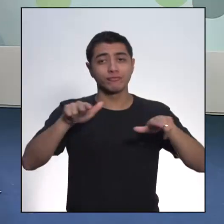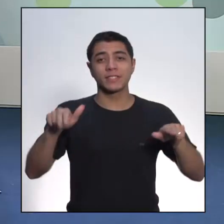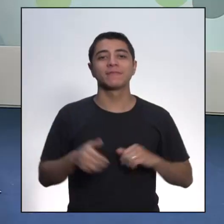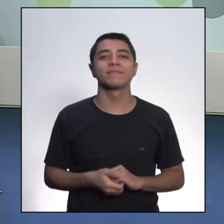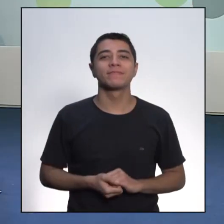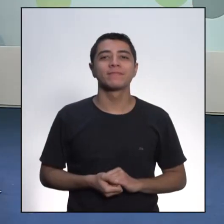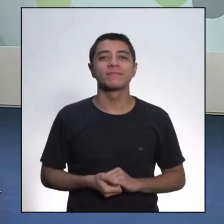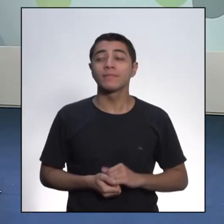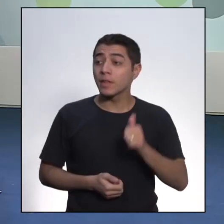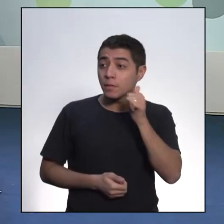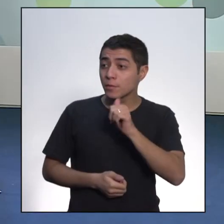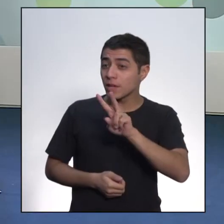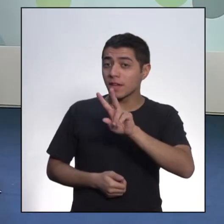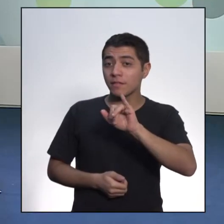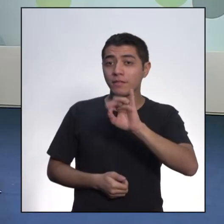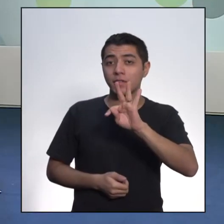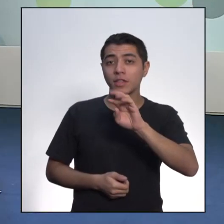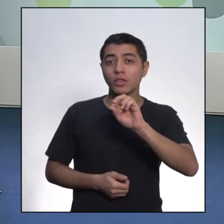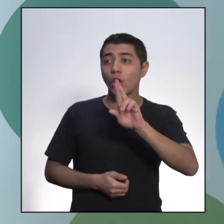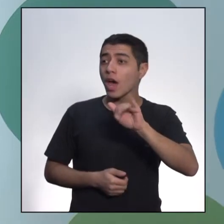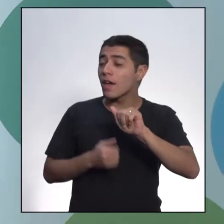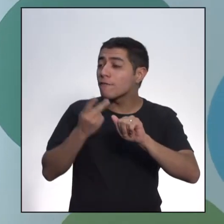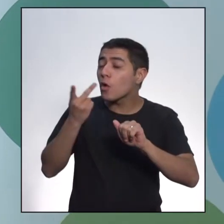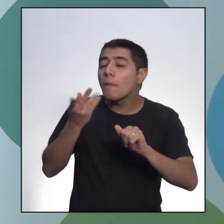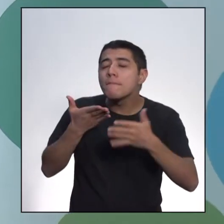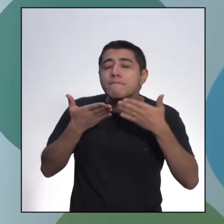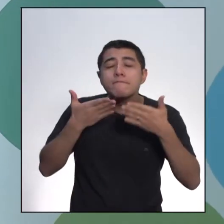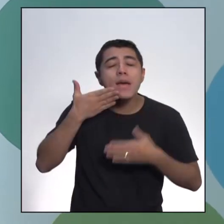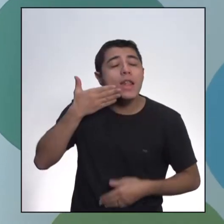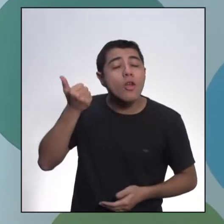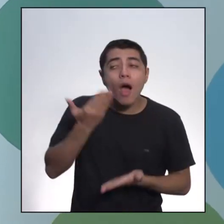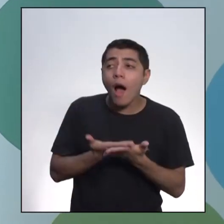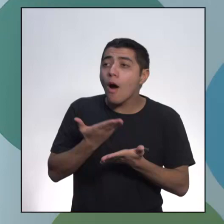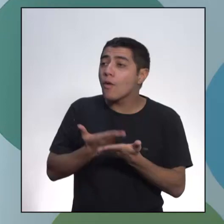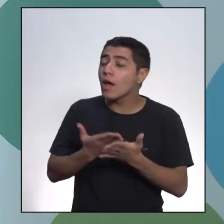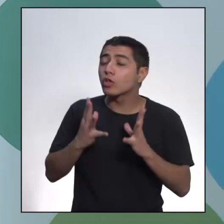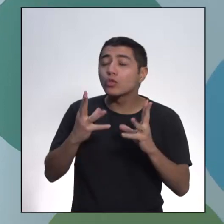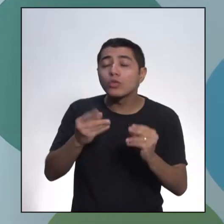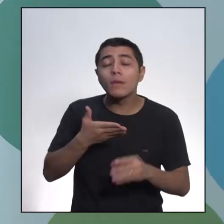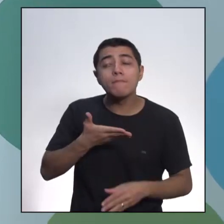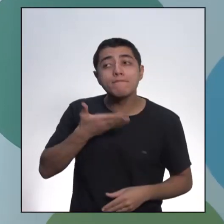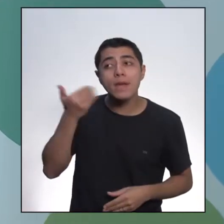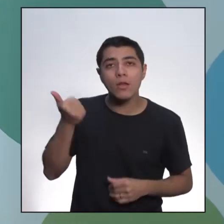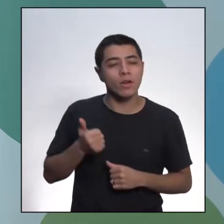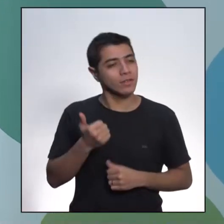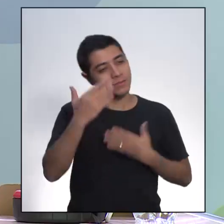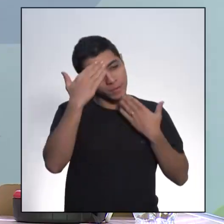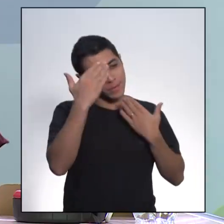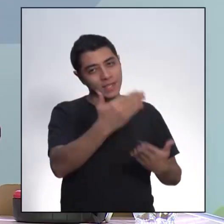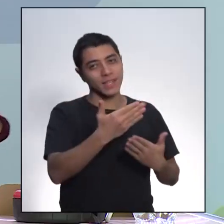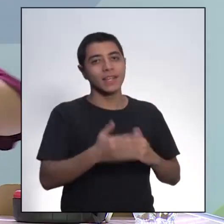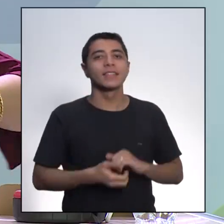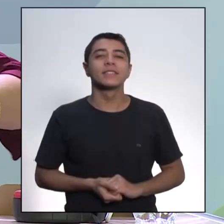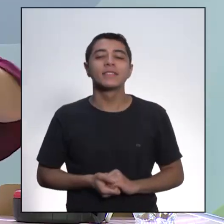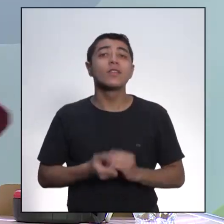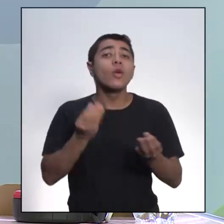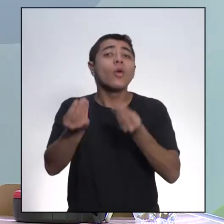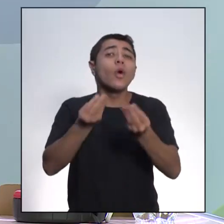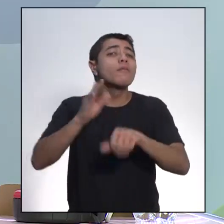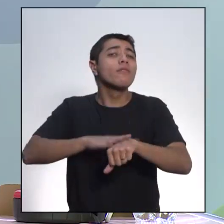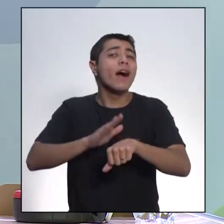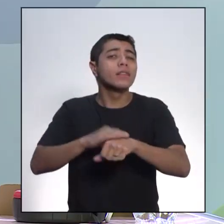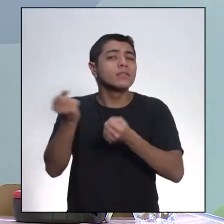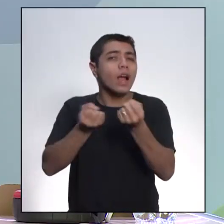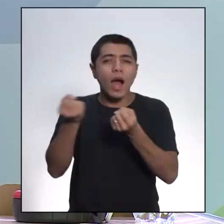aula de todas. Ah, obrigada. Legal, né? Legal. Como faz para ele andar? Para ele andar, vamos falar